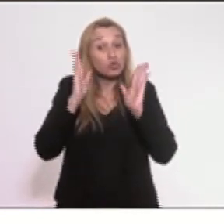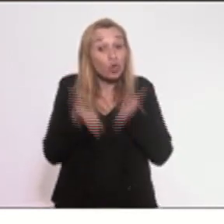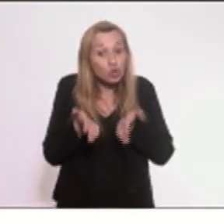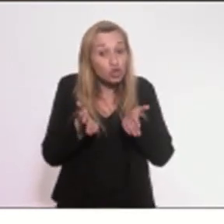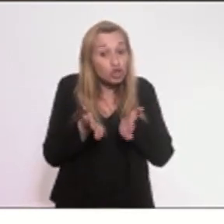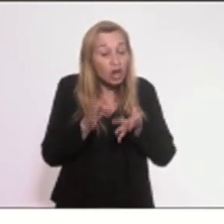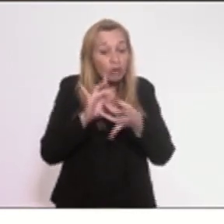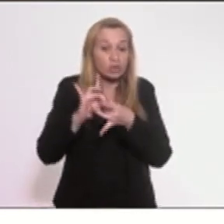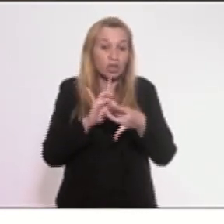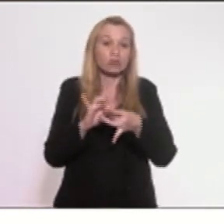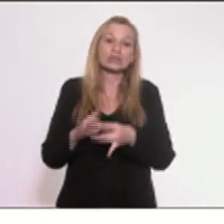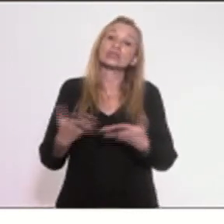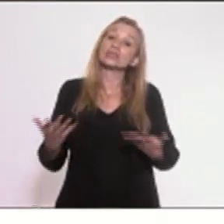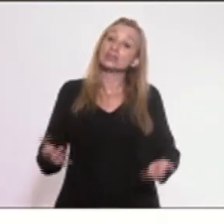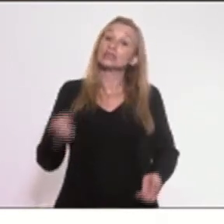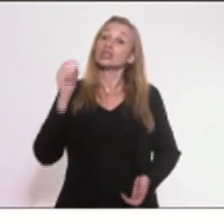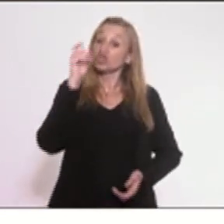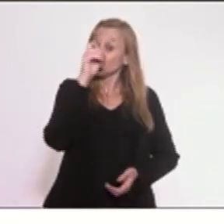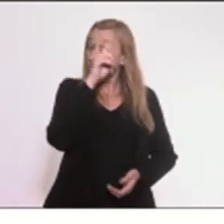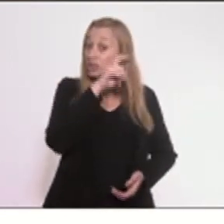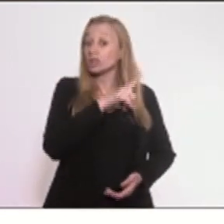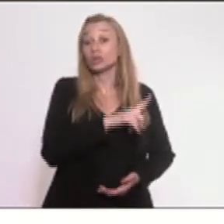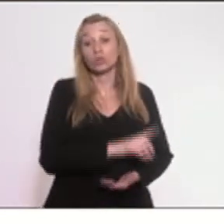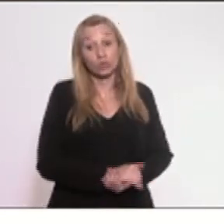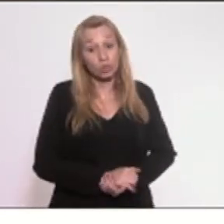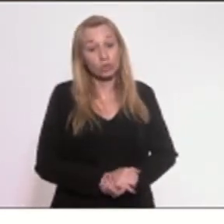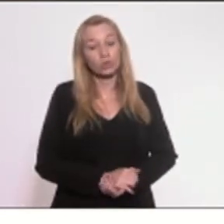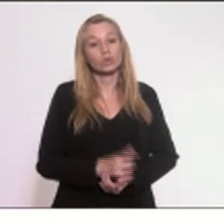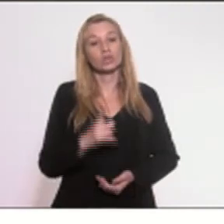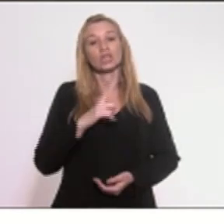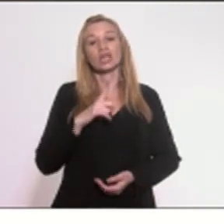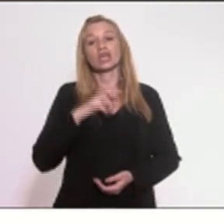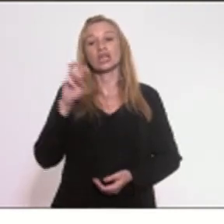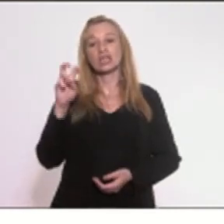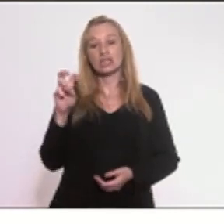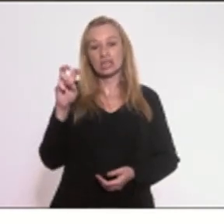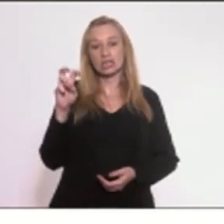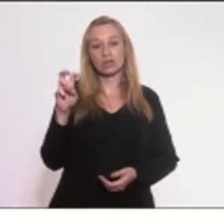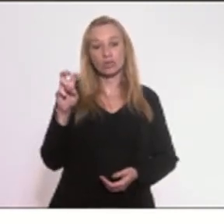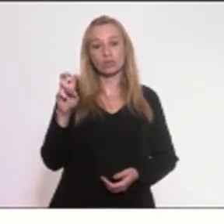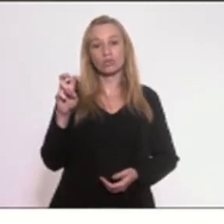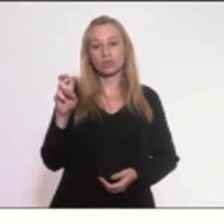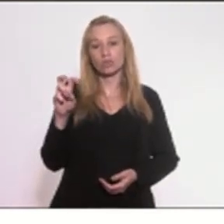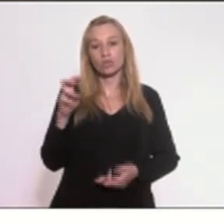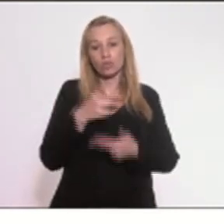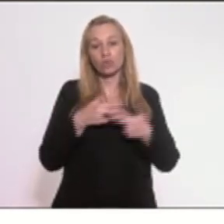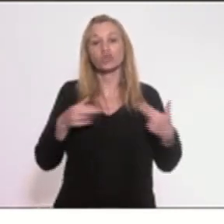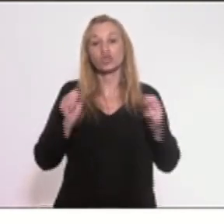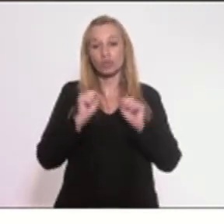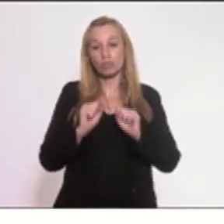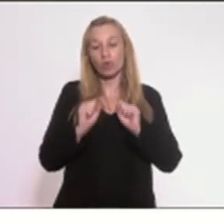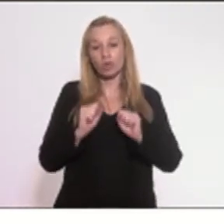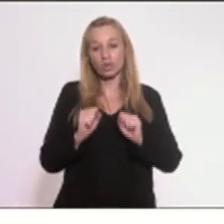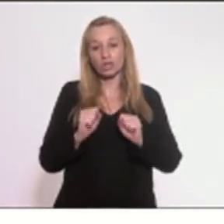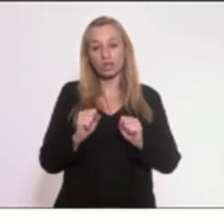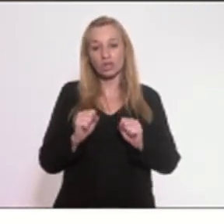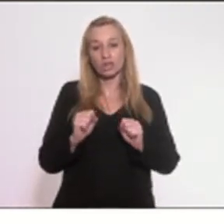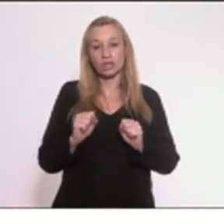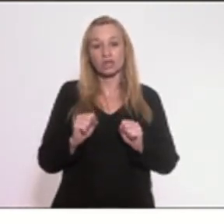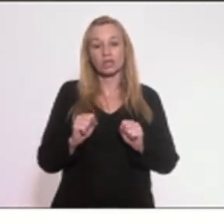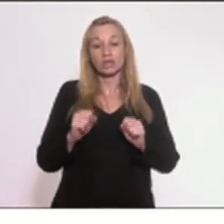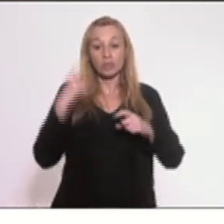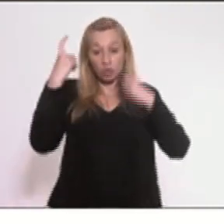É uma situação trágica. Existem cinco fases do que pode ser considerado uma medida de preocupação